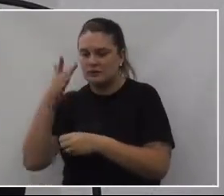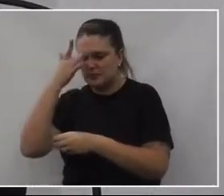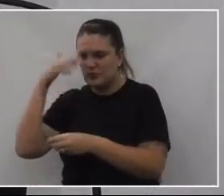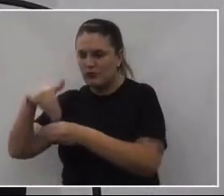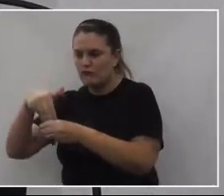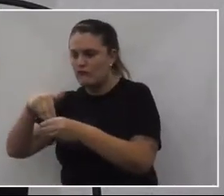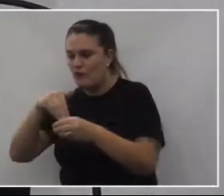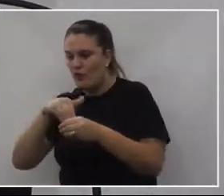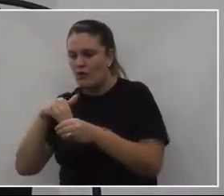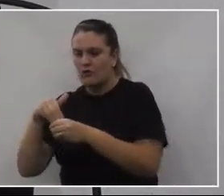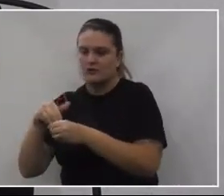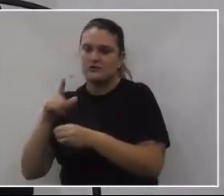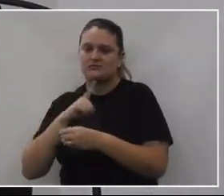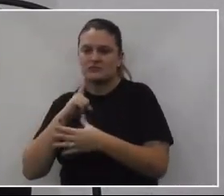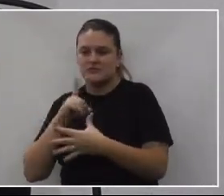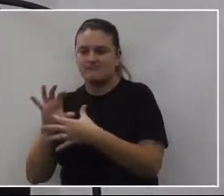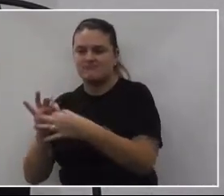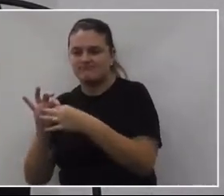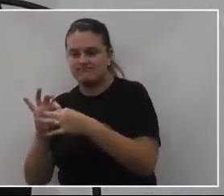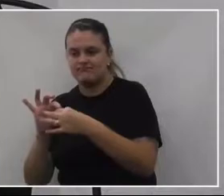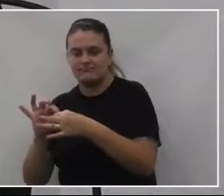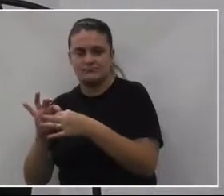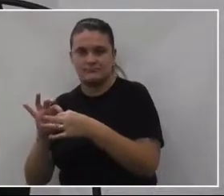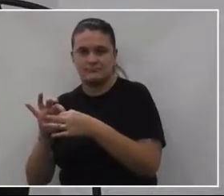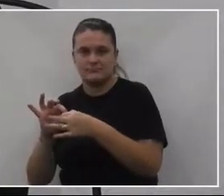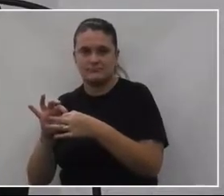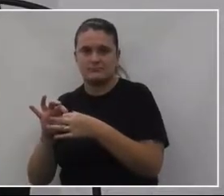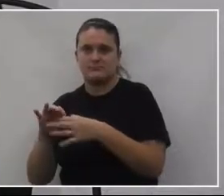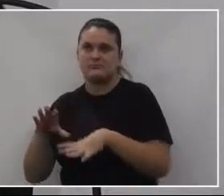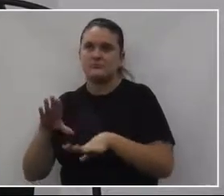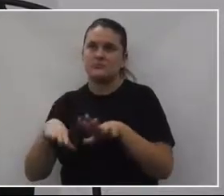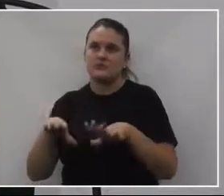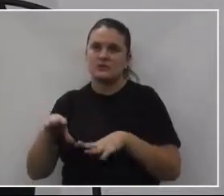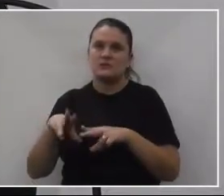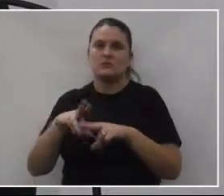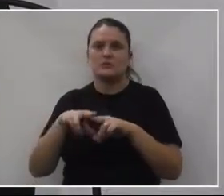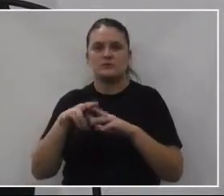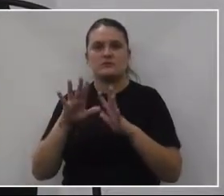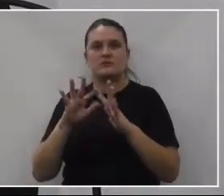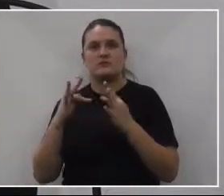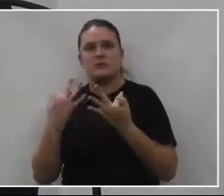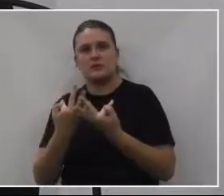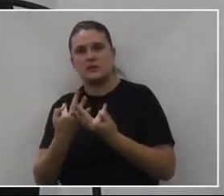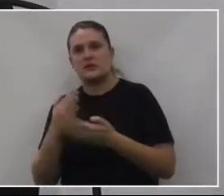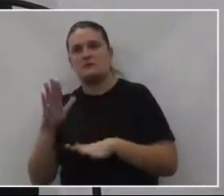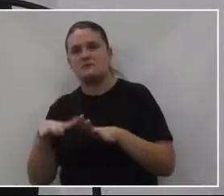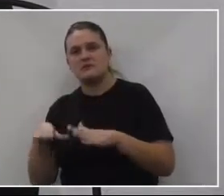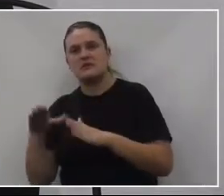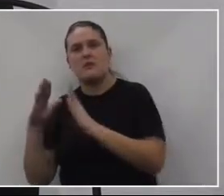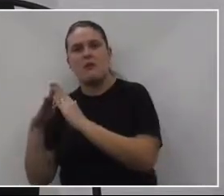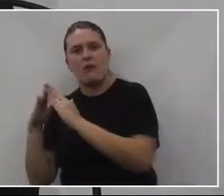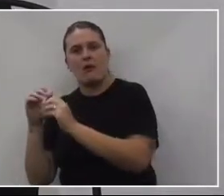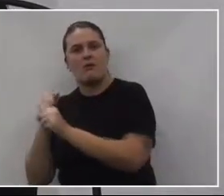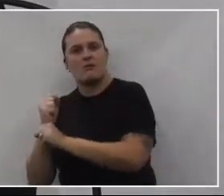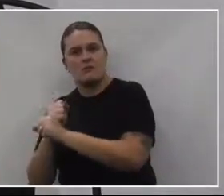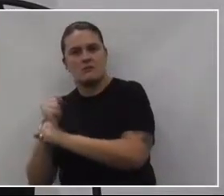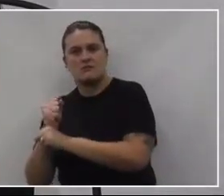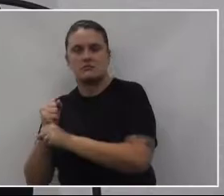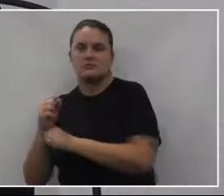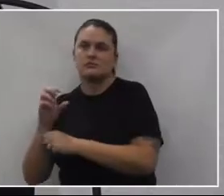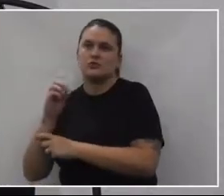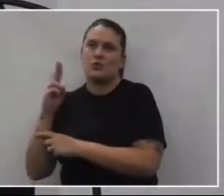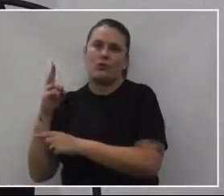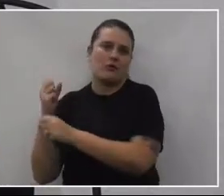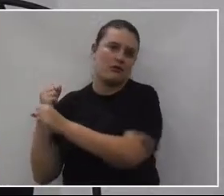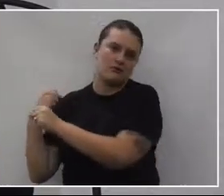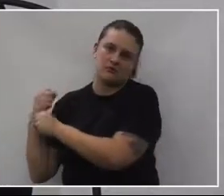mais forte, que tem um vínculo maior, né, seja por questão familiar, por questão de muito tempo de residência, ou pelos vínculos que criaram ao longo